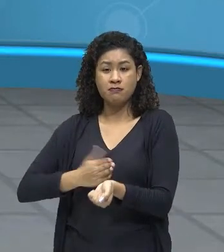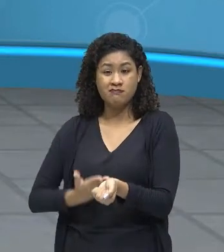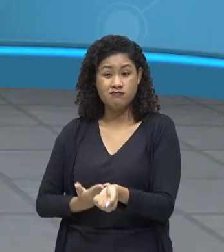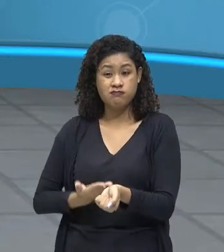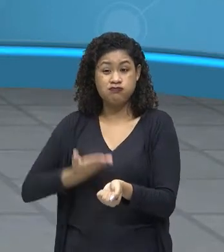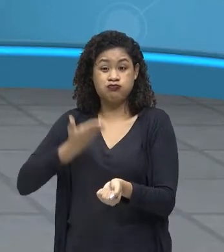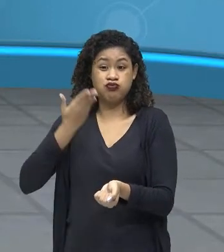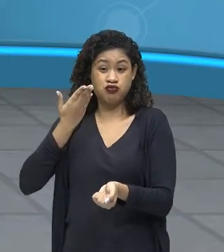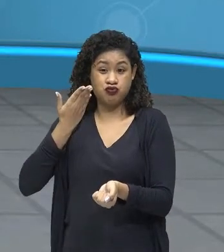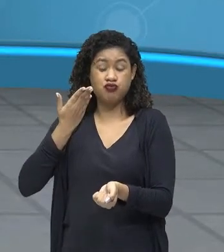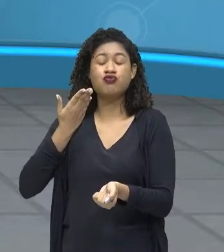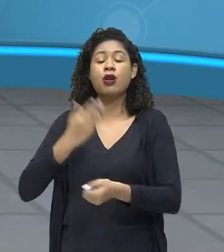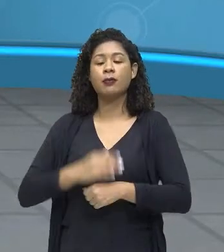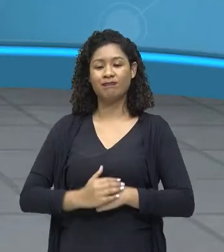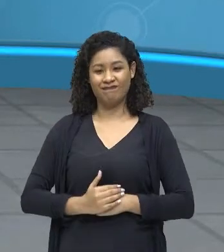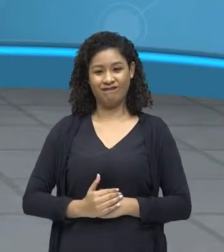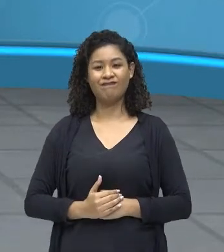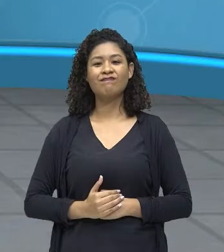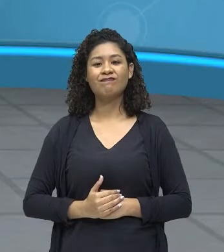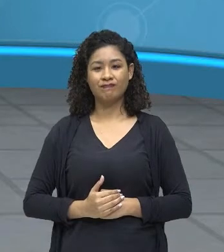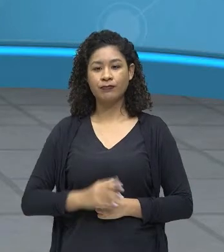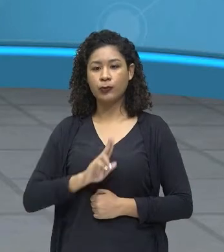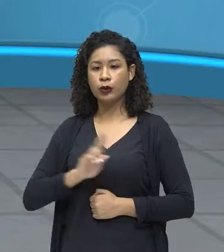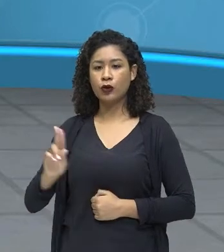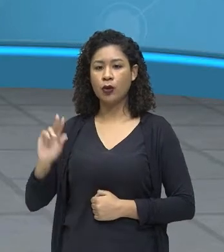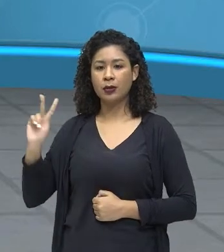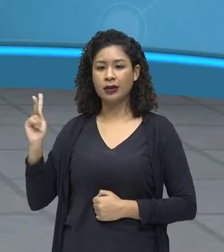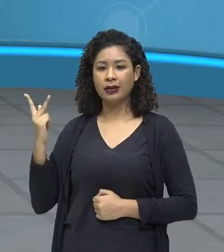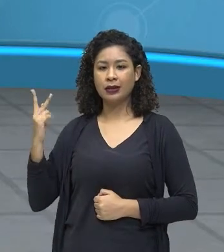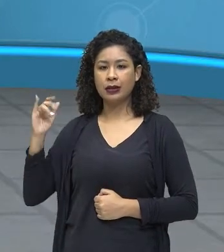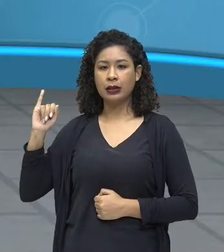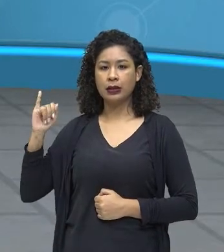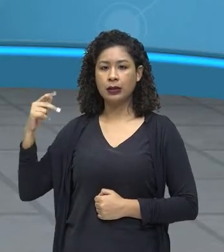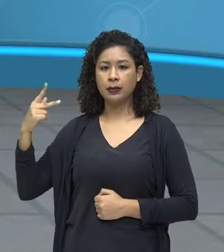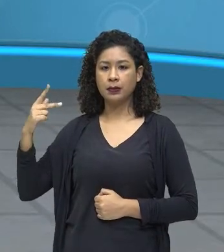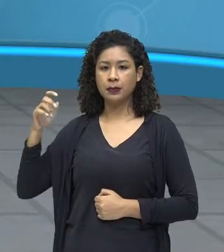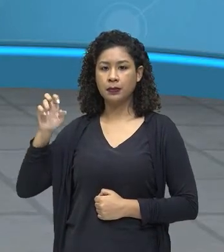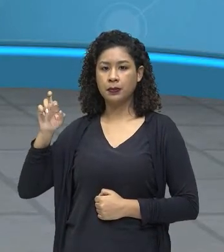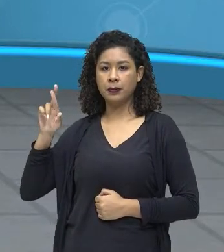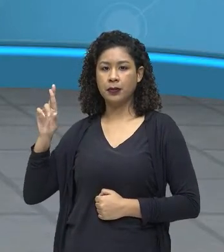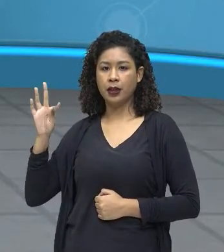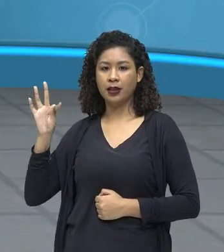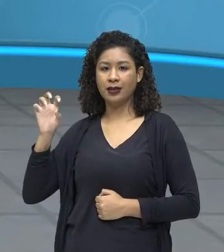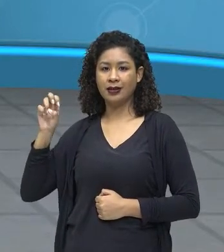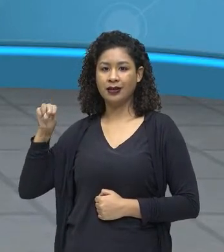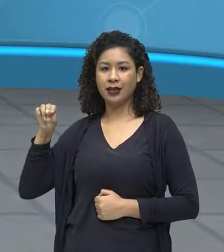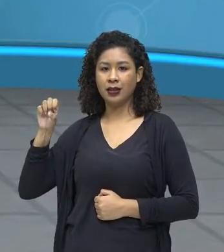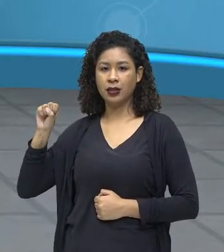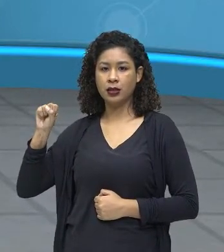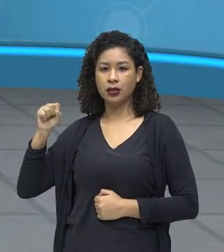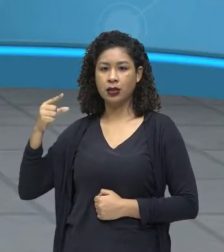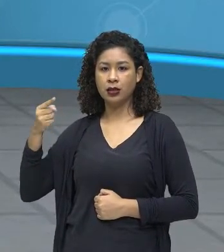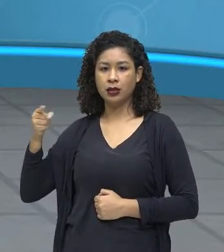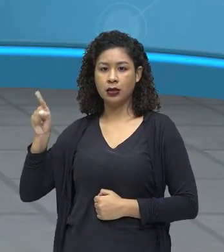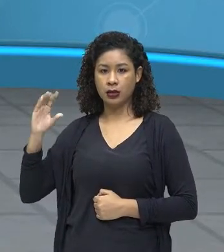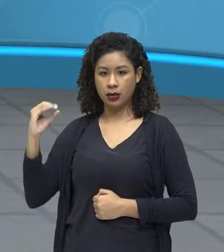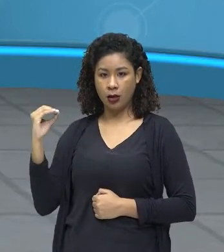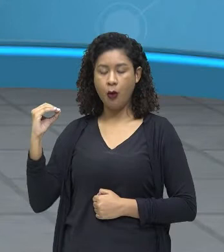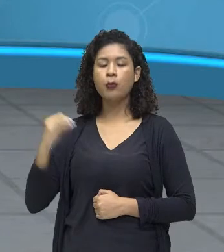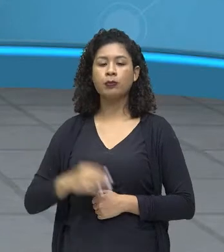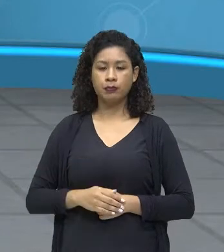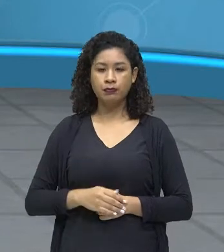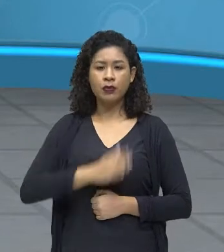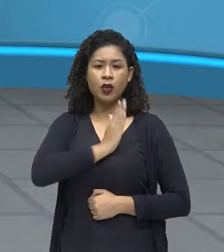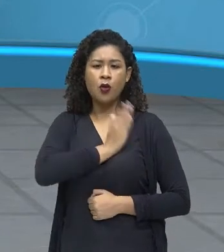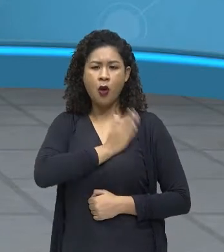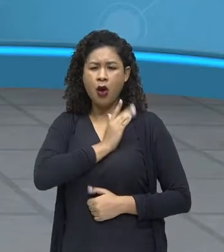arterial está elevada, está acima de 14/9, né? Então o coração está trabalhando bastante, né? A